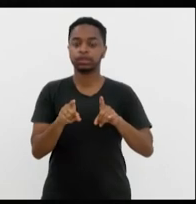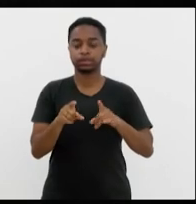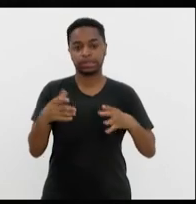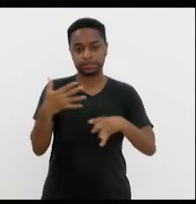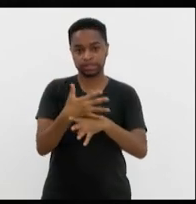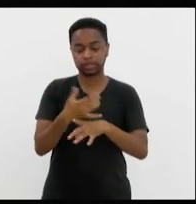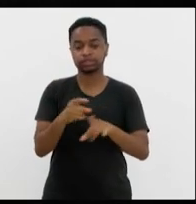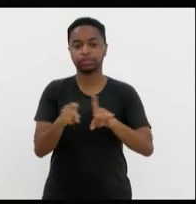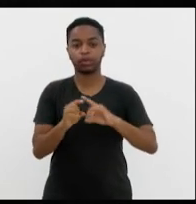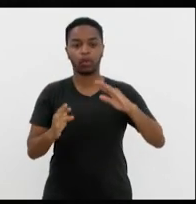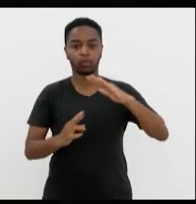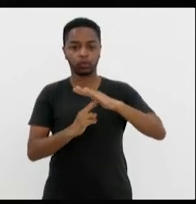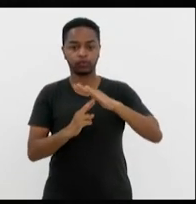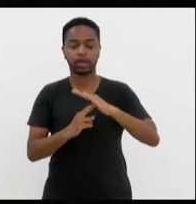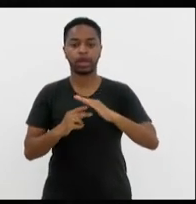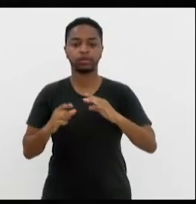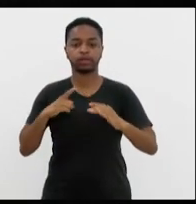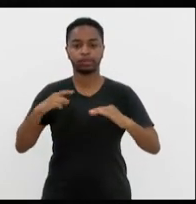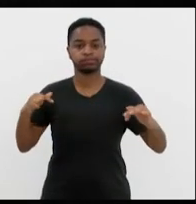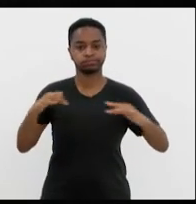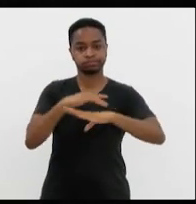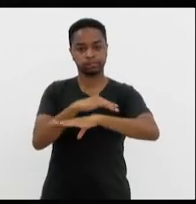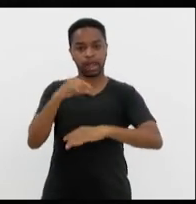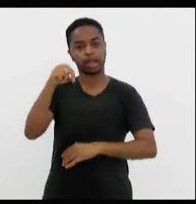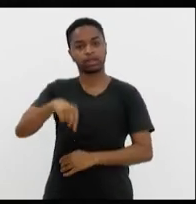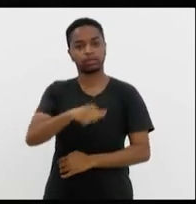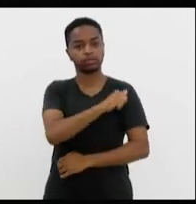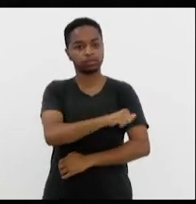na região metropolitana do Rio, de